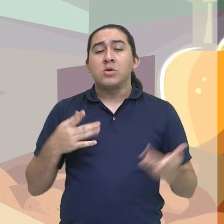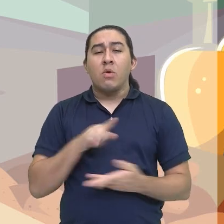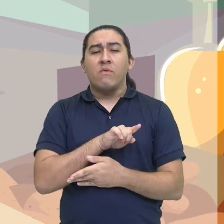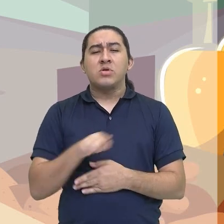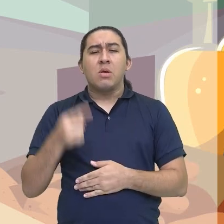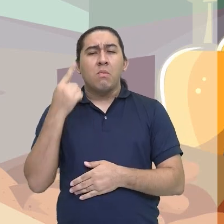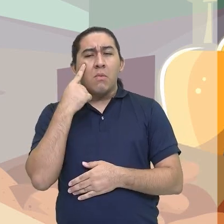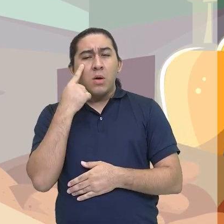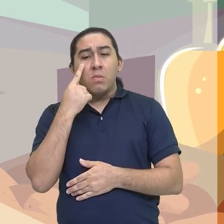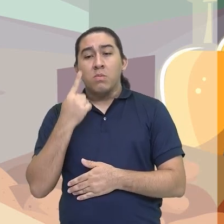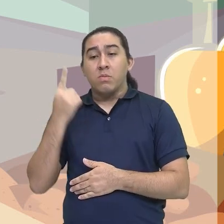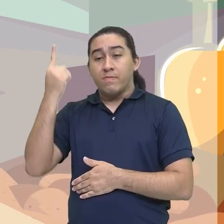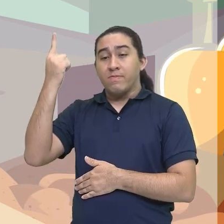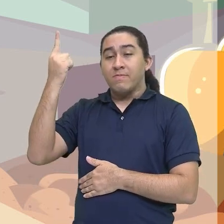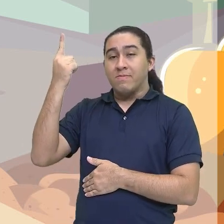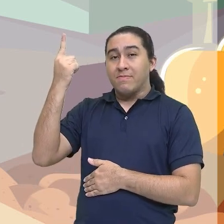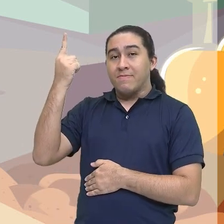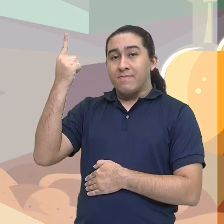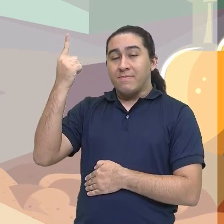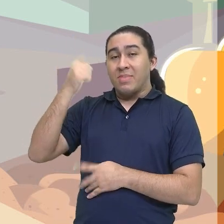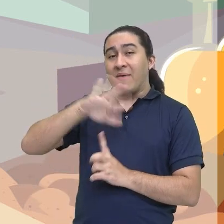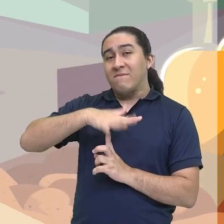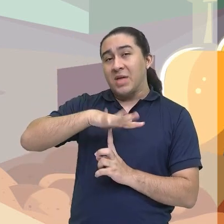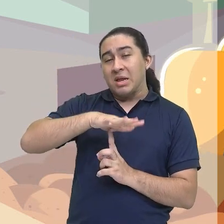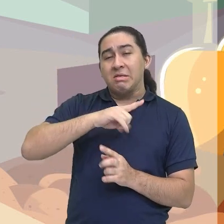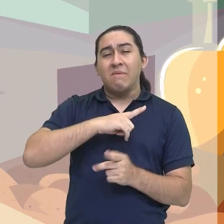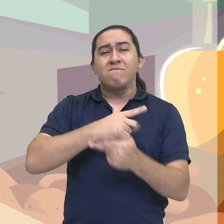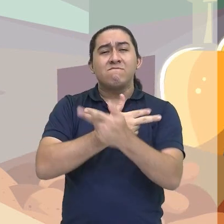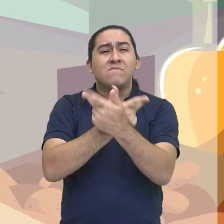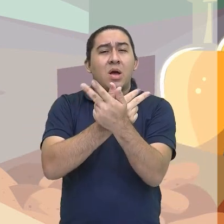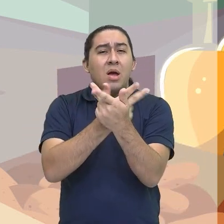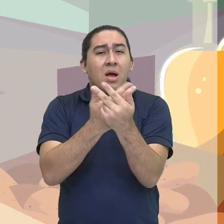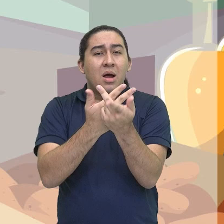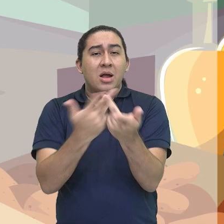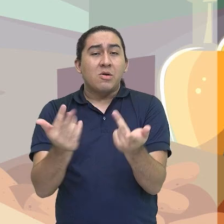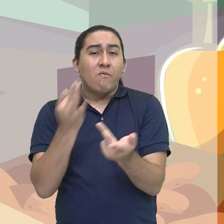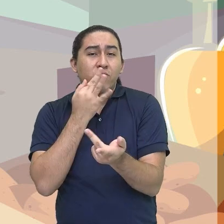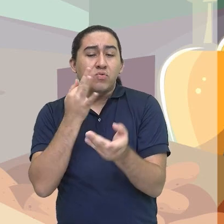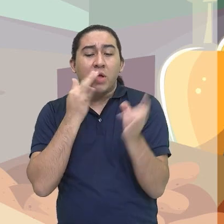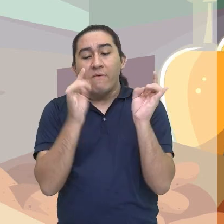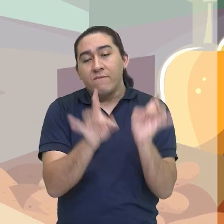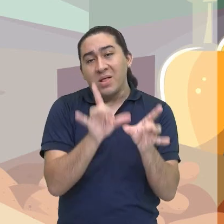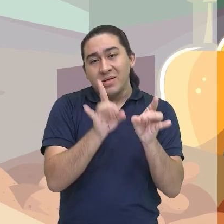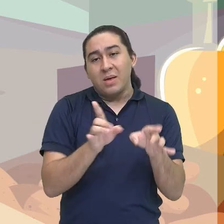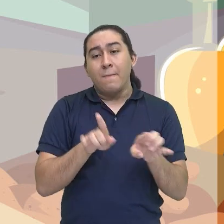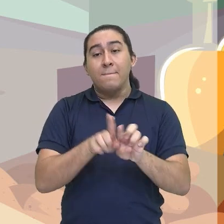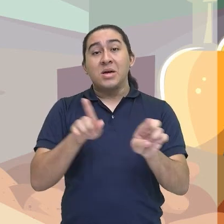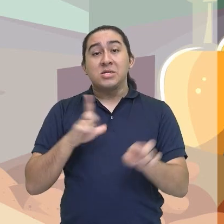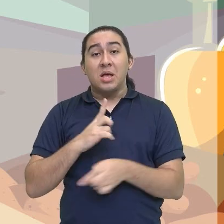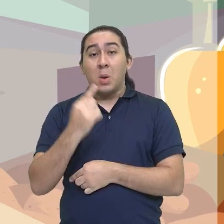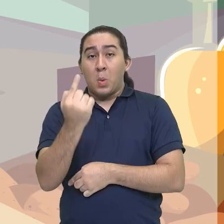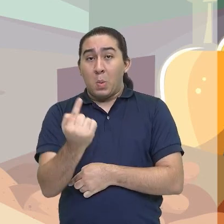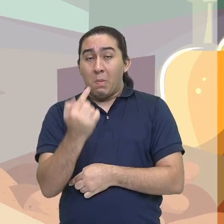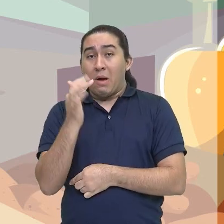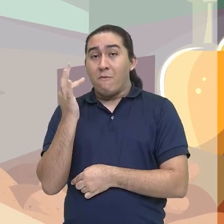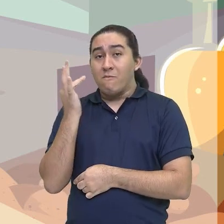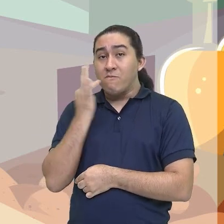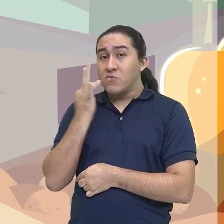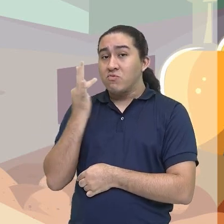estão vendo aqui na feira, tem várias coisas aí para vender, mas tem uma fruta,